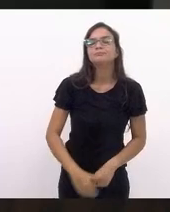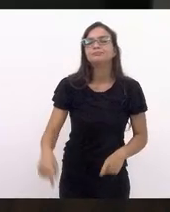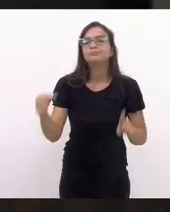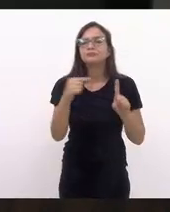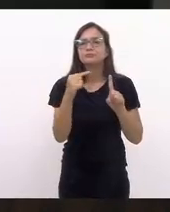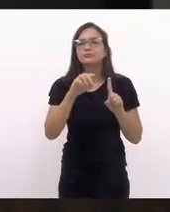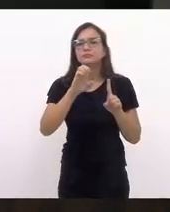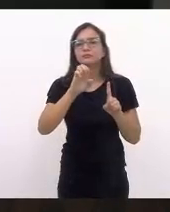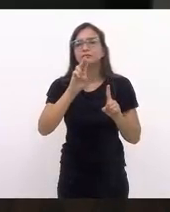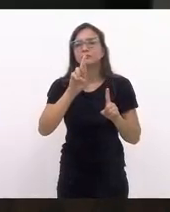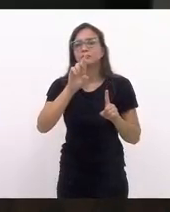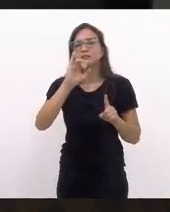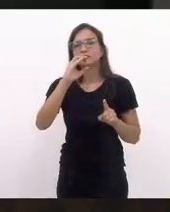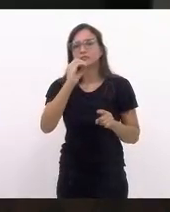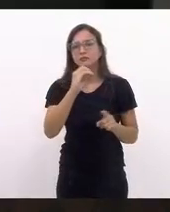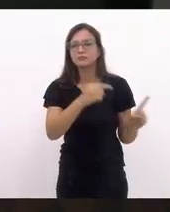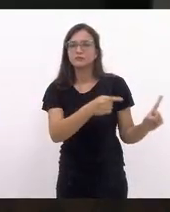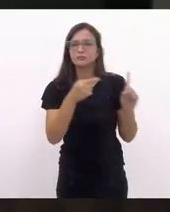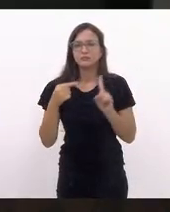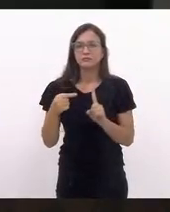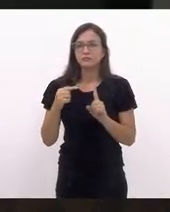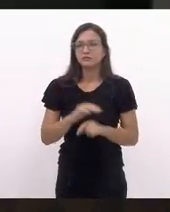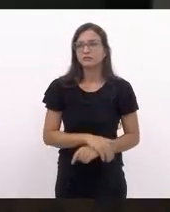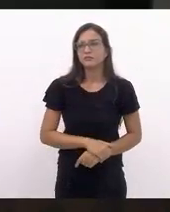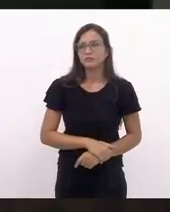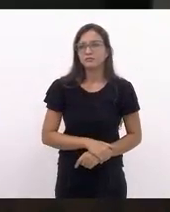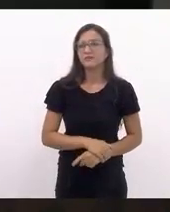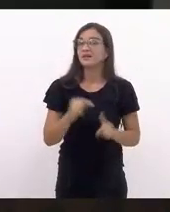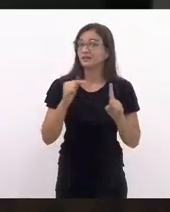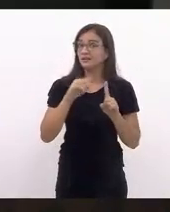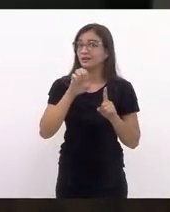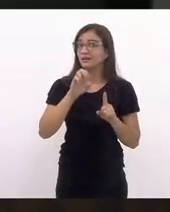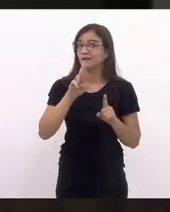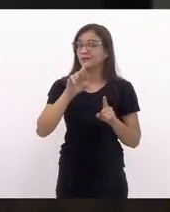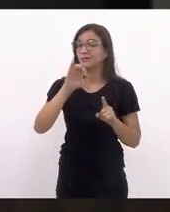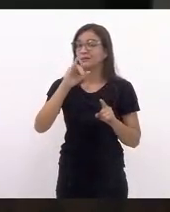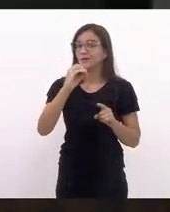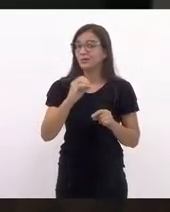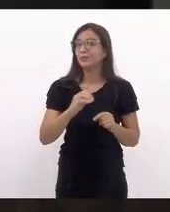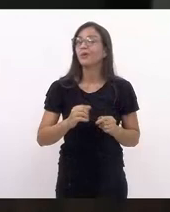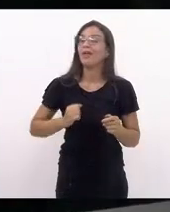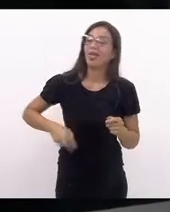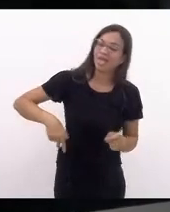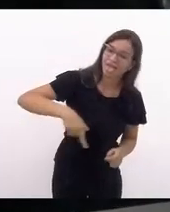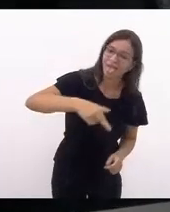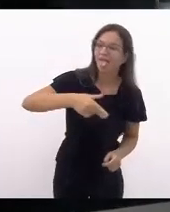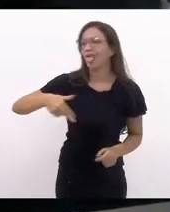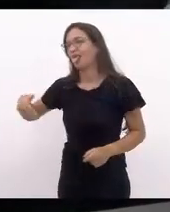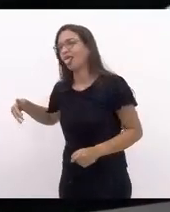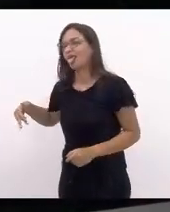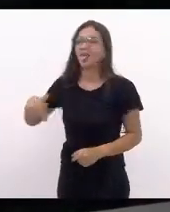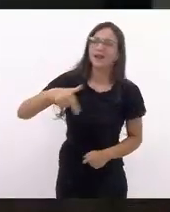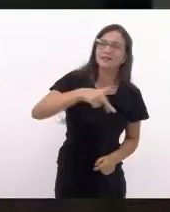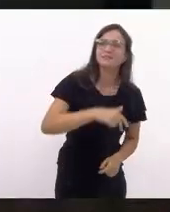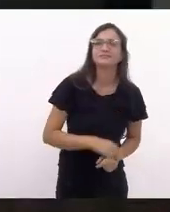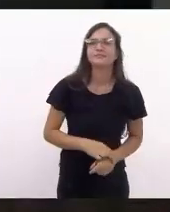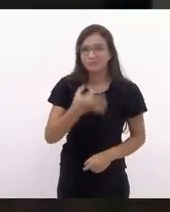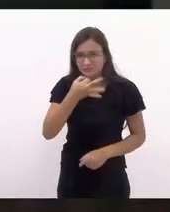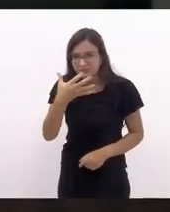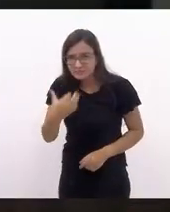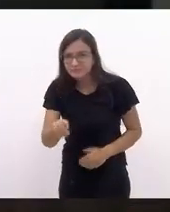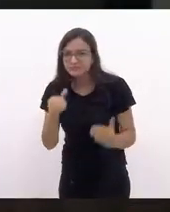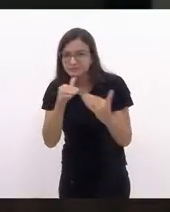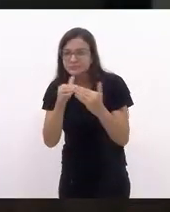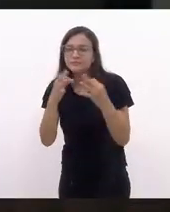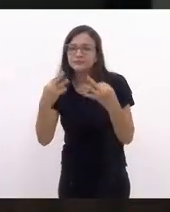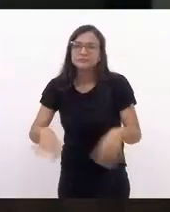e e eu ligo também está se exercitando hoje parecer favorável Presidente comissão de Economia